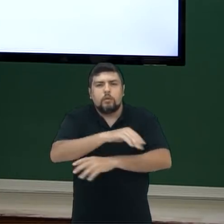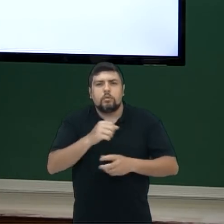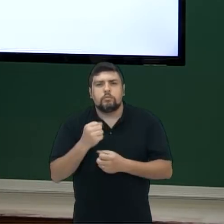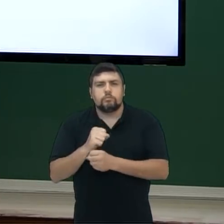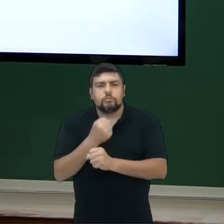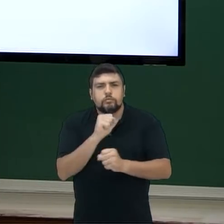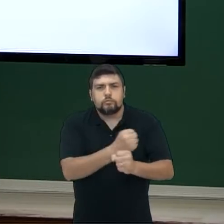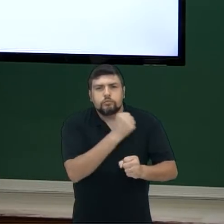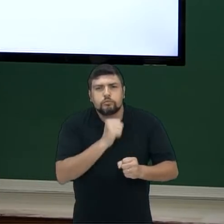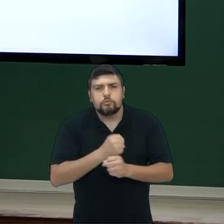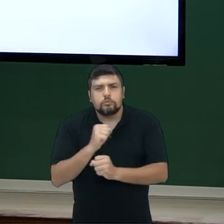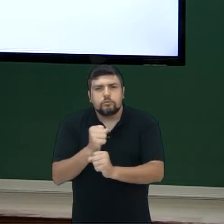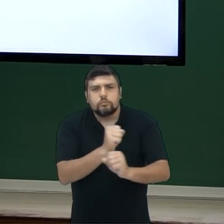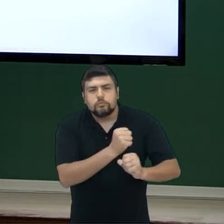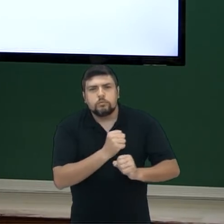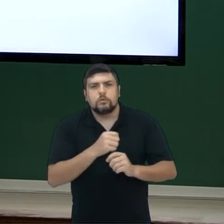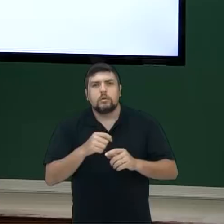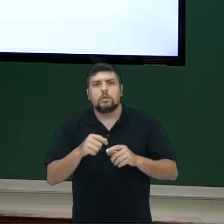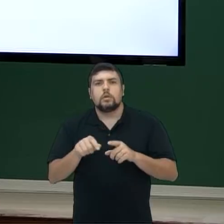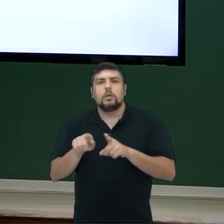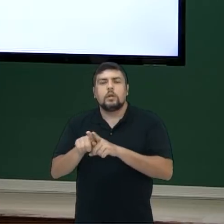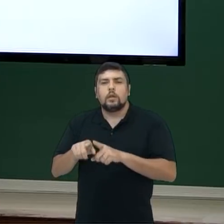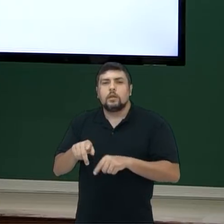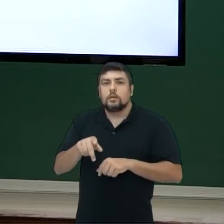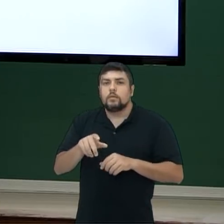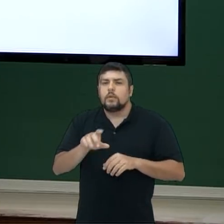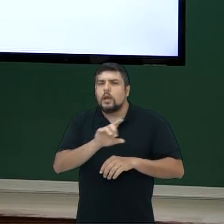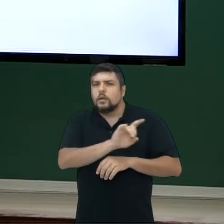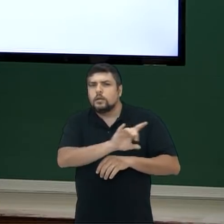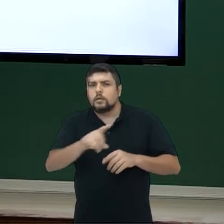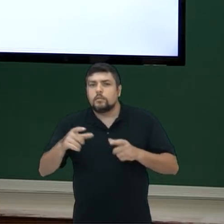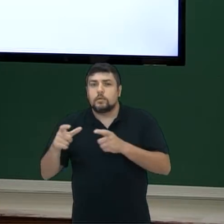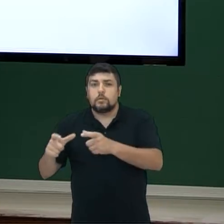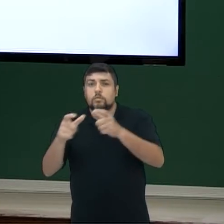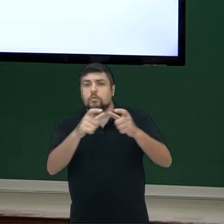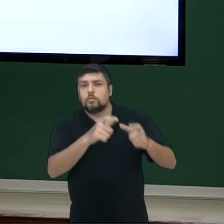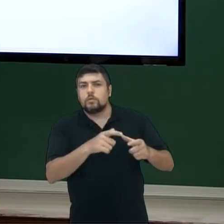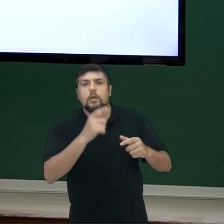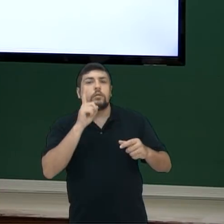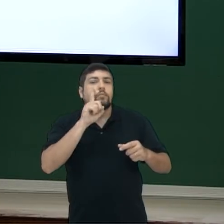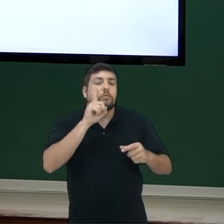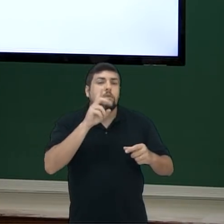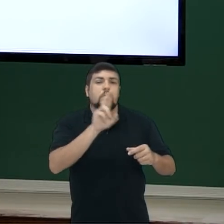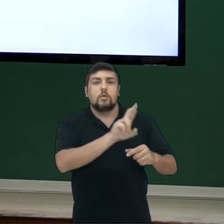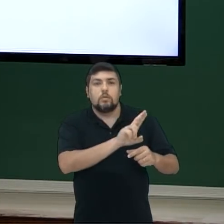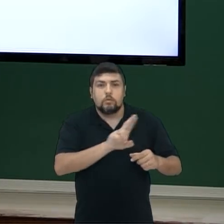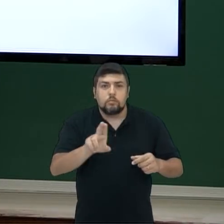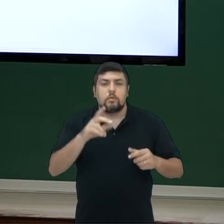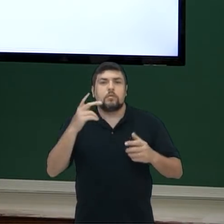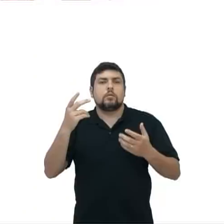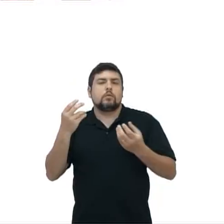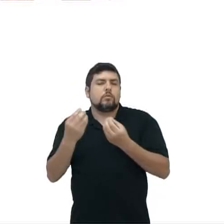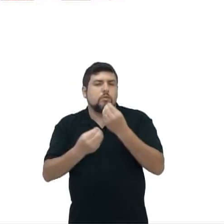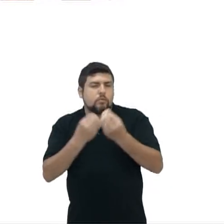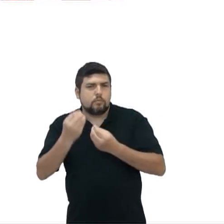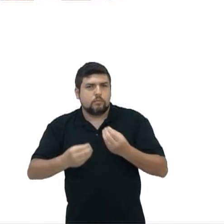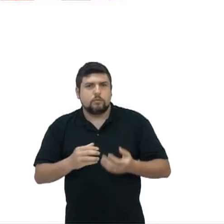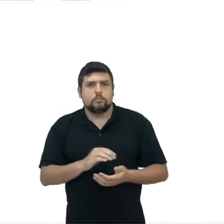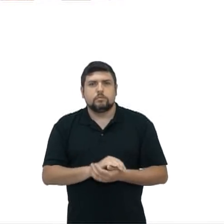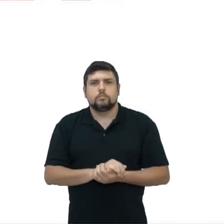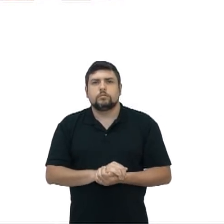Existem algumas, em cada lugar eu posso usar uma profissão diferente. Às vezes nos Estados Unidos é um nome, na Inglaterra é outro, tá? Então eu tenho